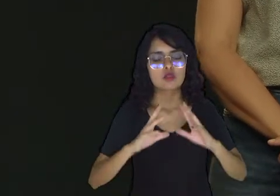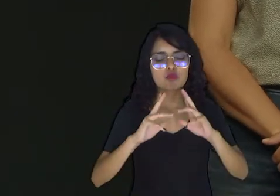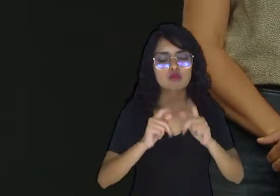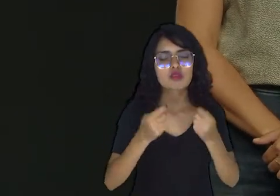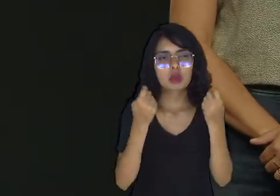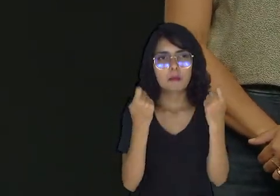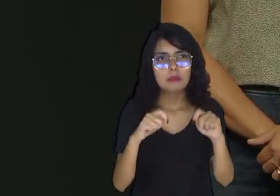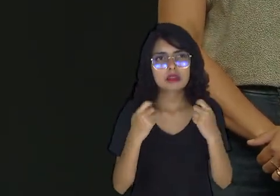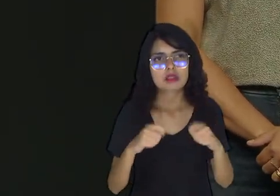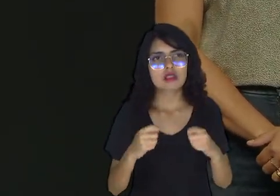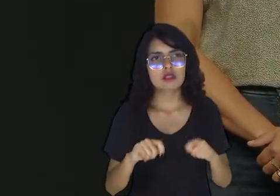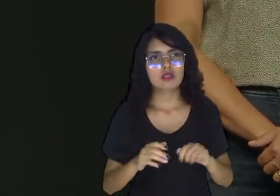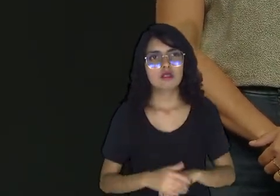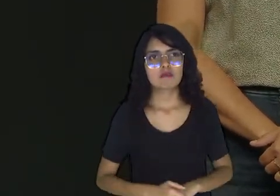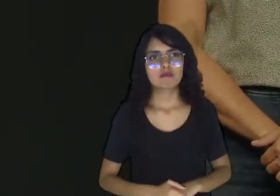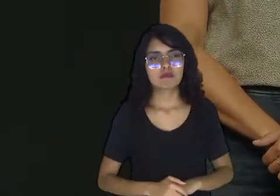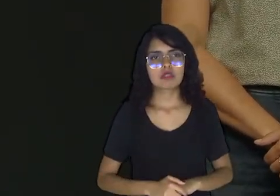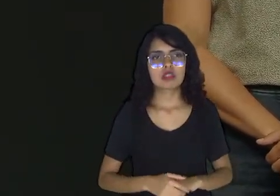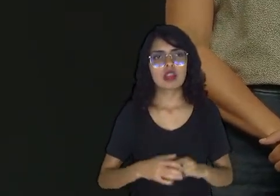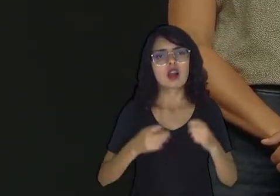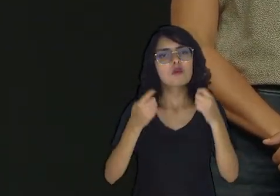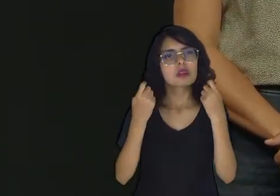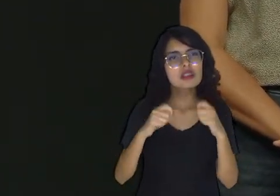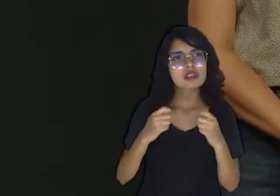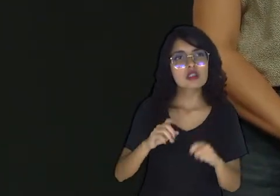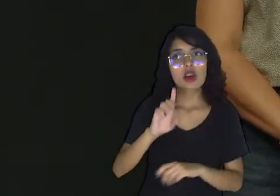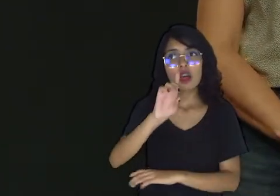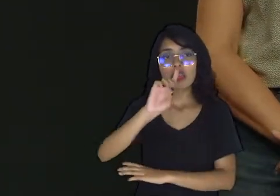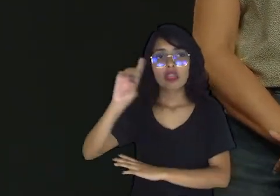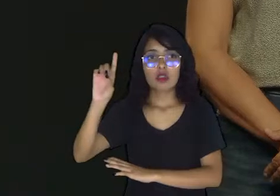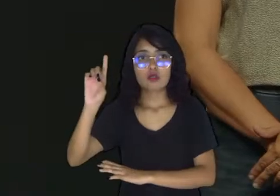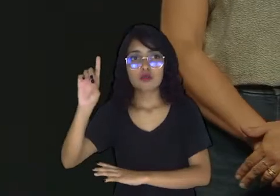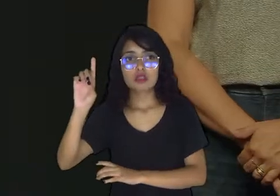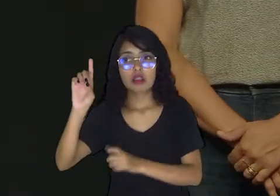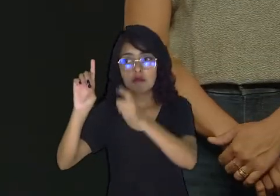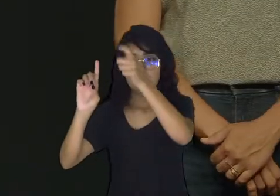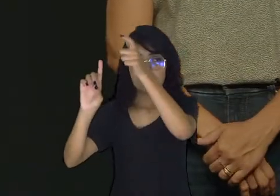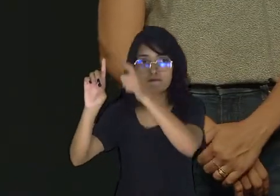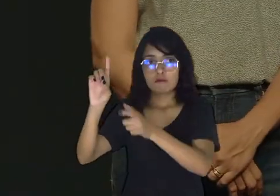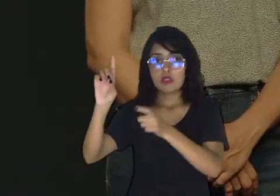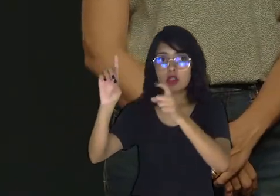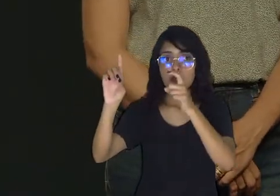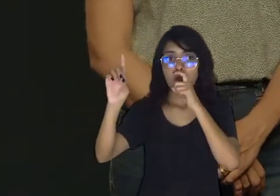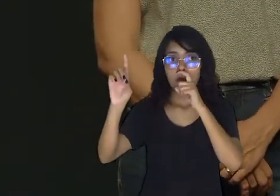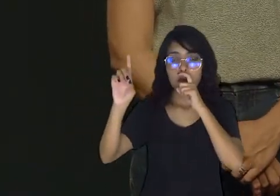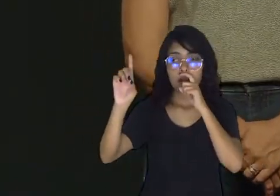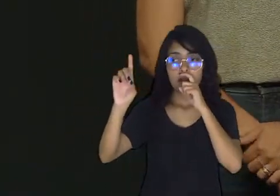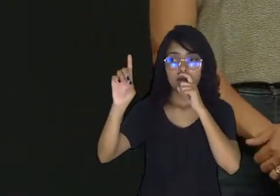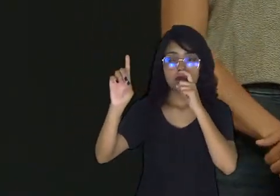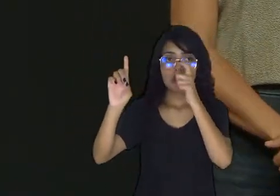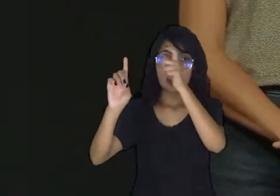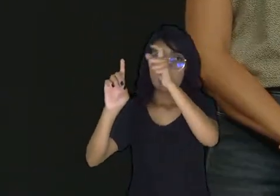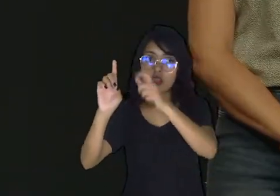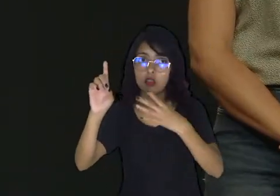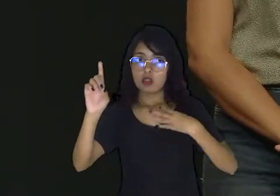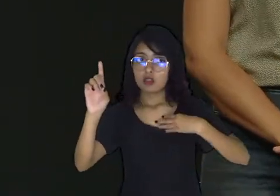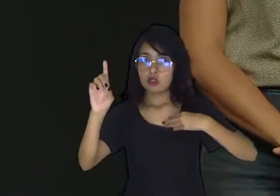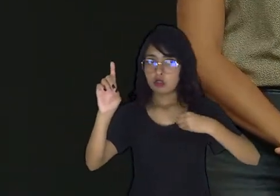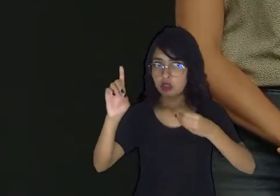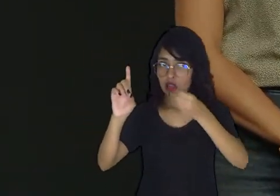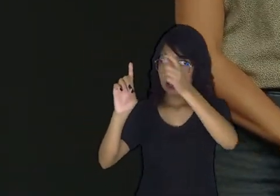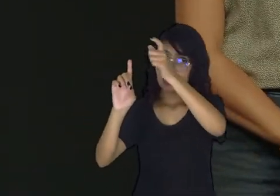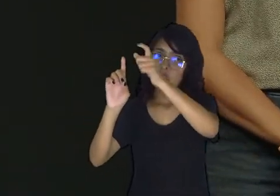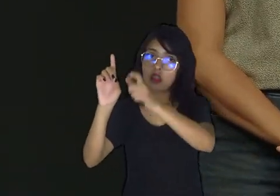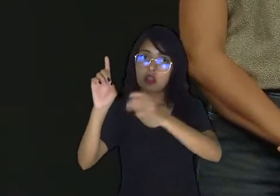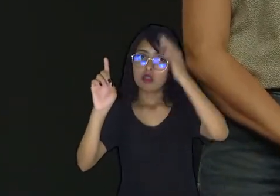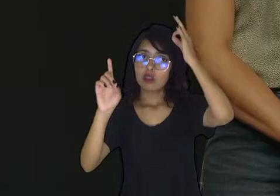E compreenda quando nós falamos Deus, Deus Pai, Deus Filho e Deus Espírito Santo. Porque você não